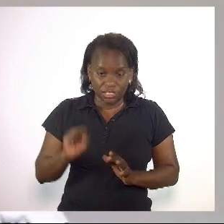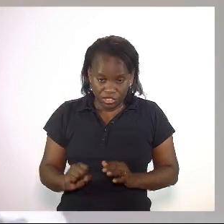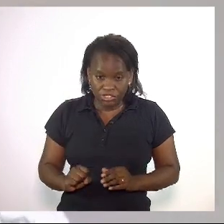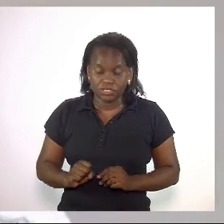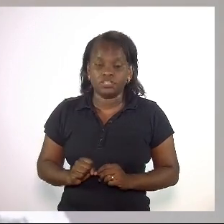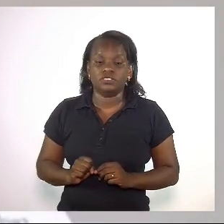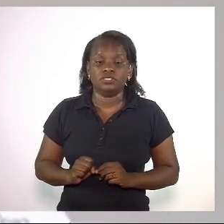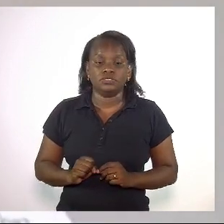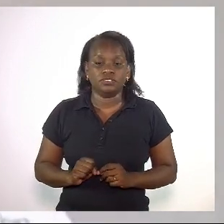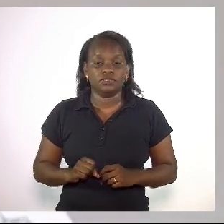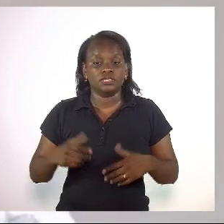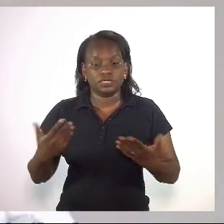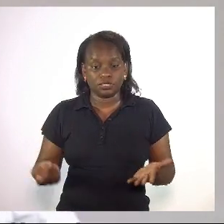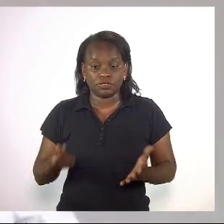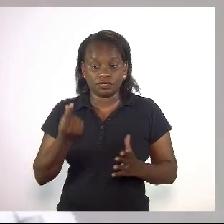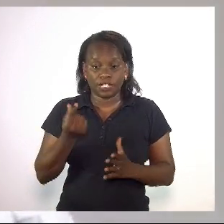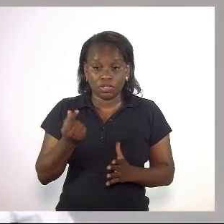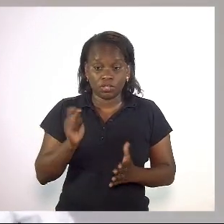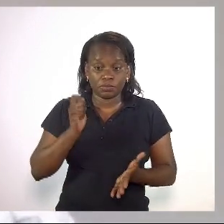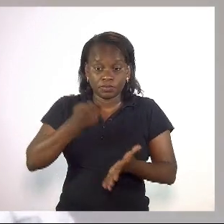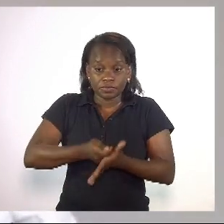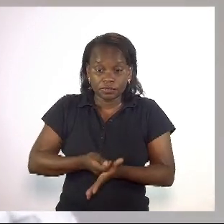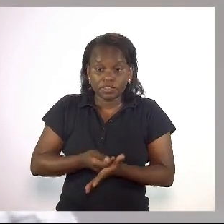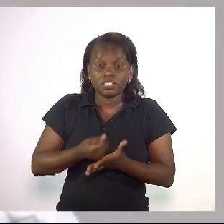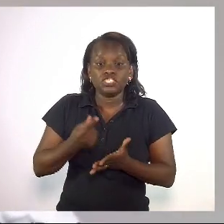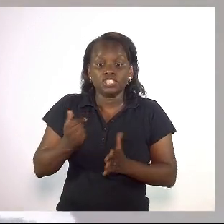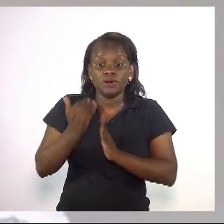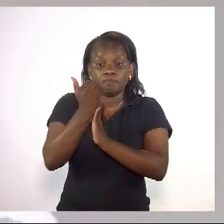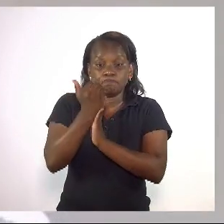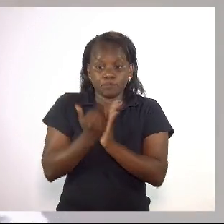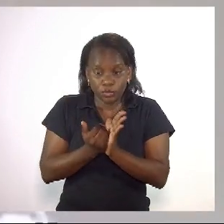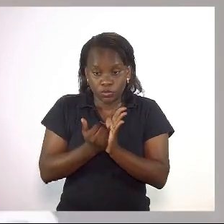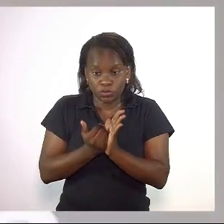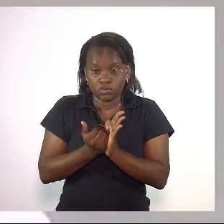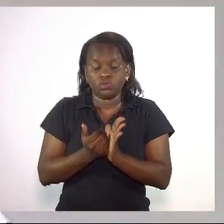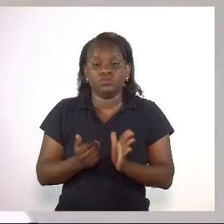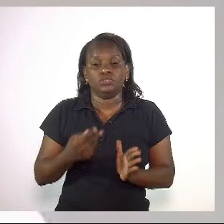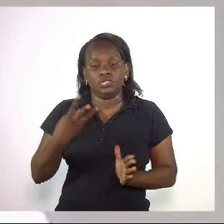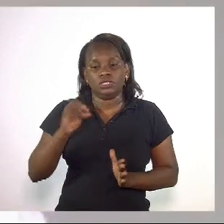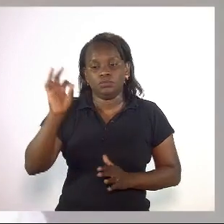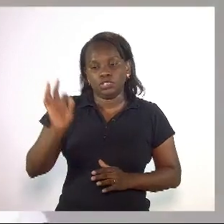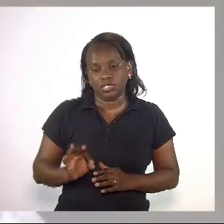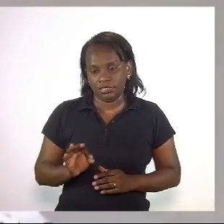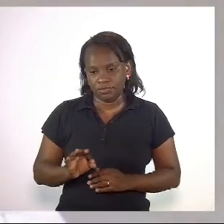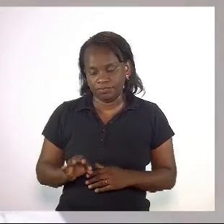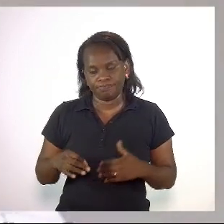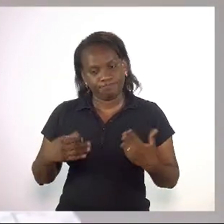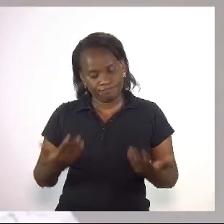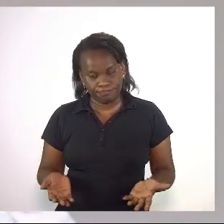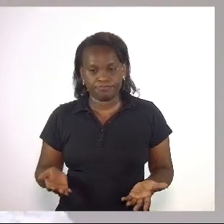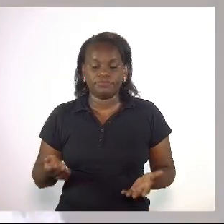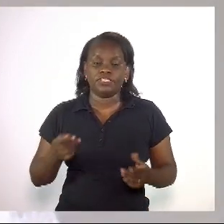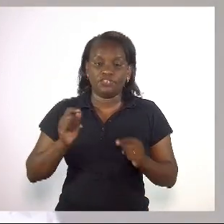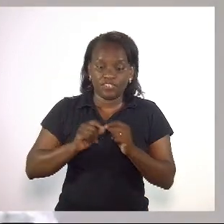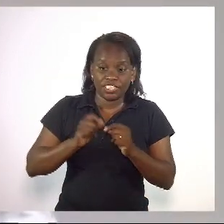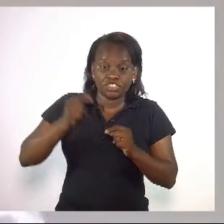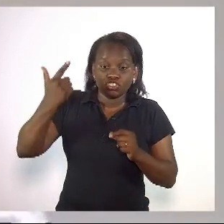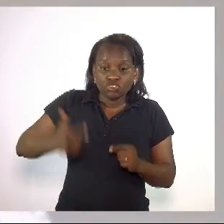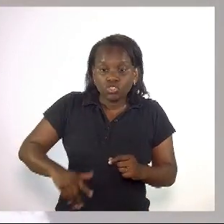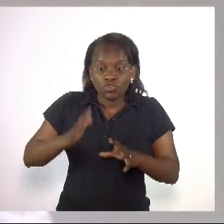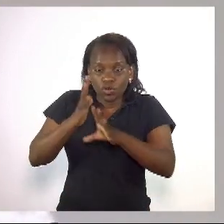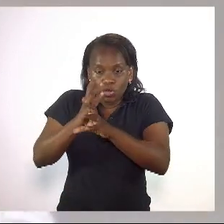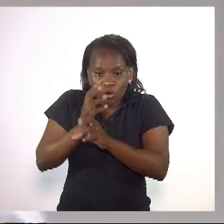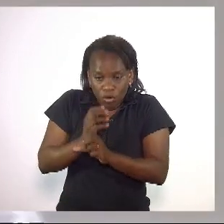no FEIS, o valor a ser aplicado sofre uma redução de 30%. Ou seja, refazendo essa conta,